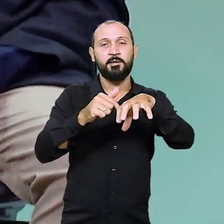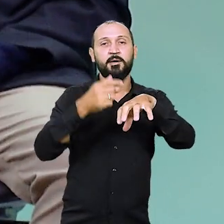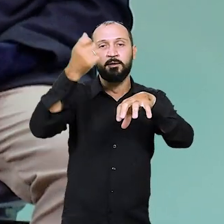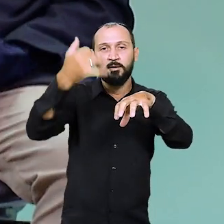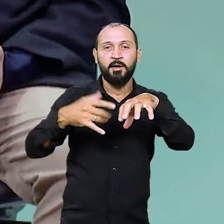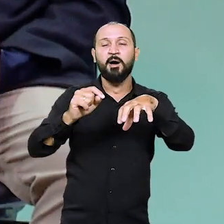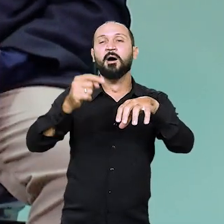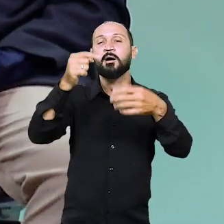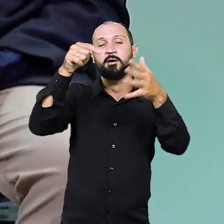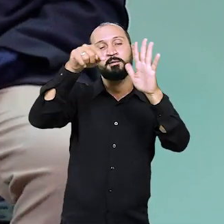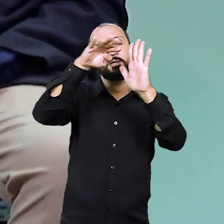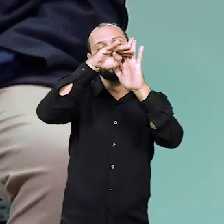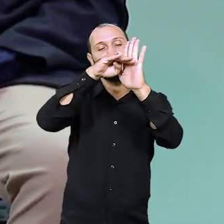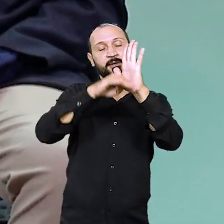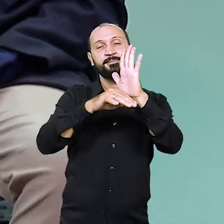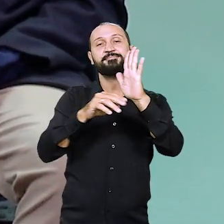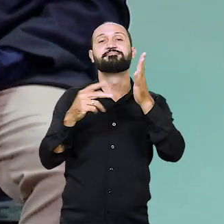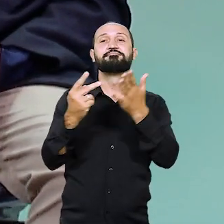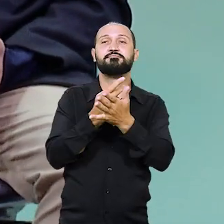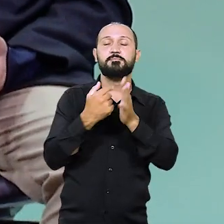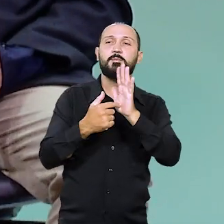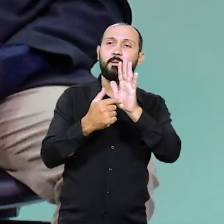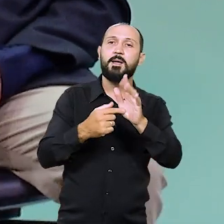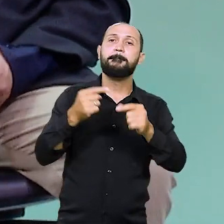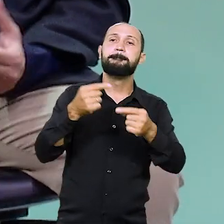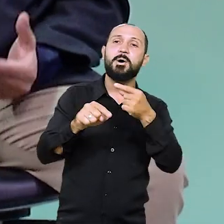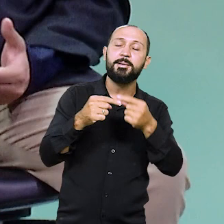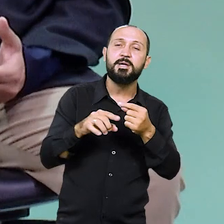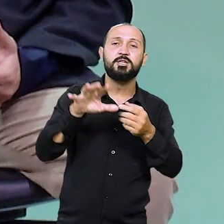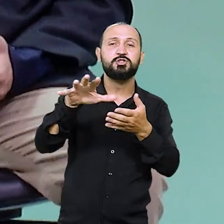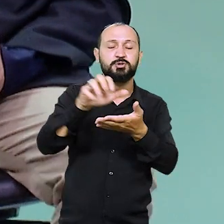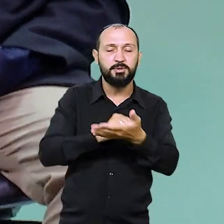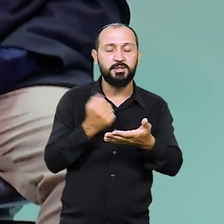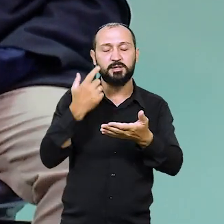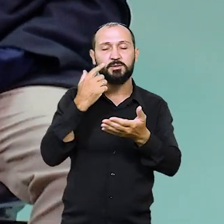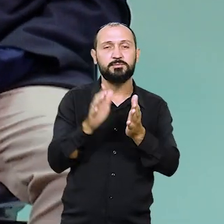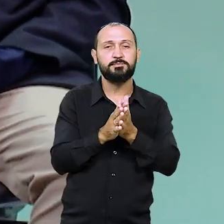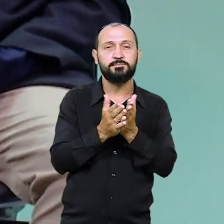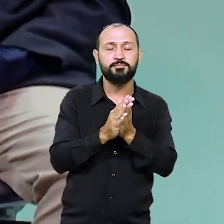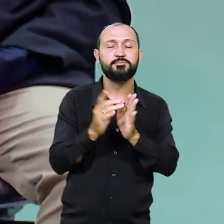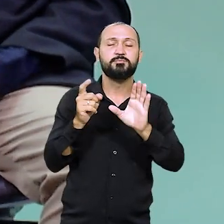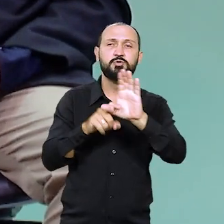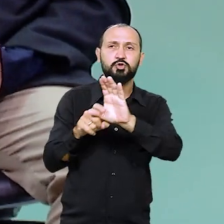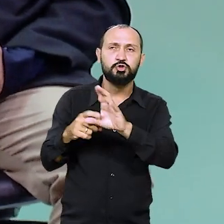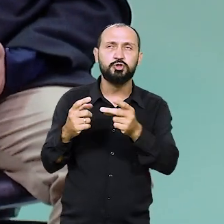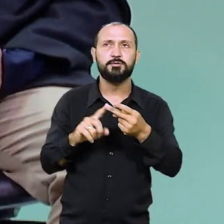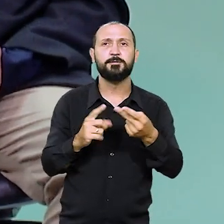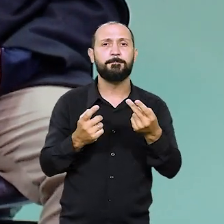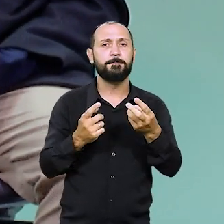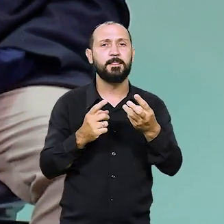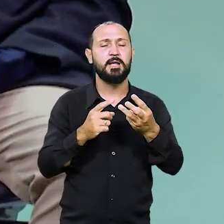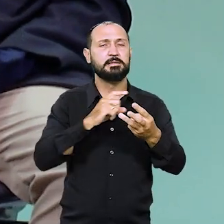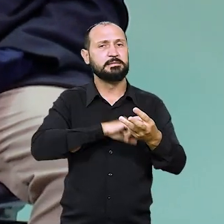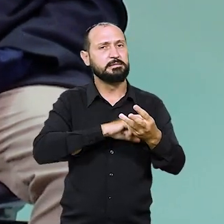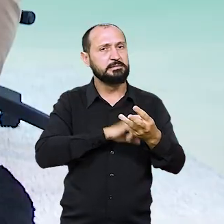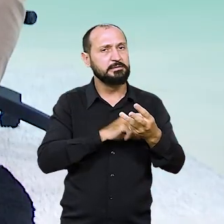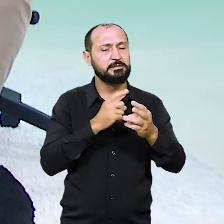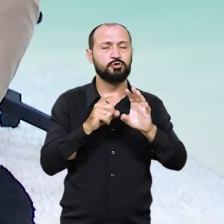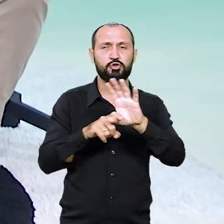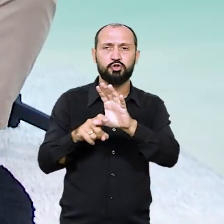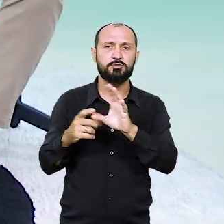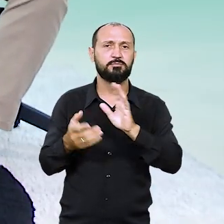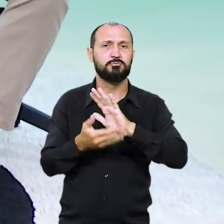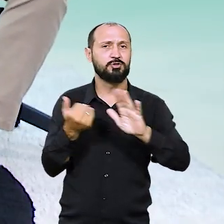amanhã ou depois uma lei baixada pelo Congresso Nacional vedando expressamente essas medidas, né? Que coloque expressamente que é proibida a